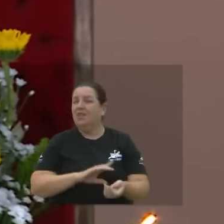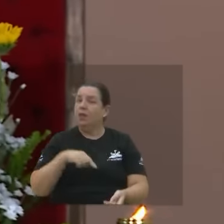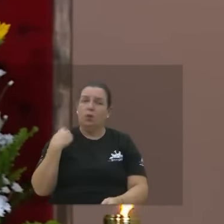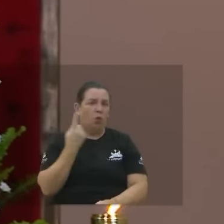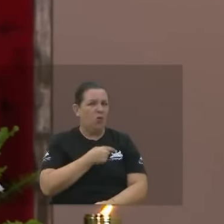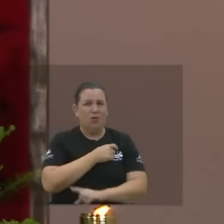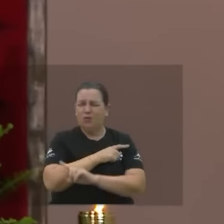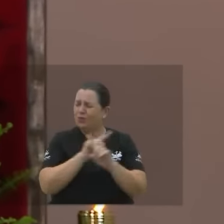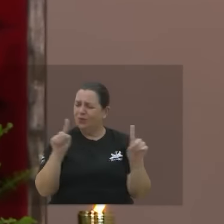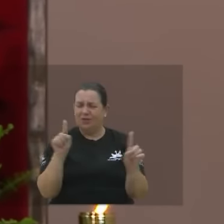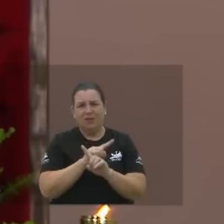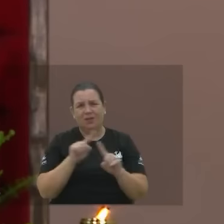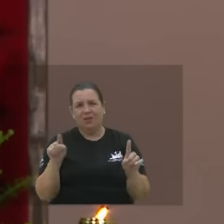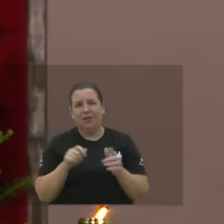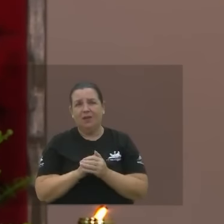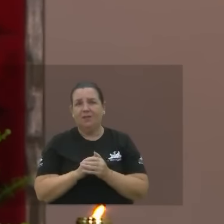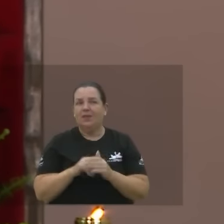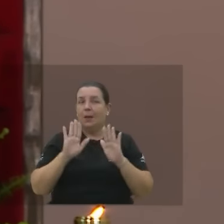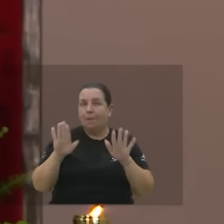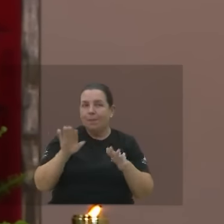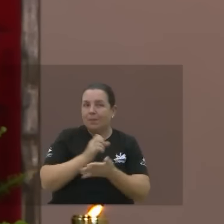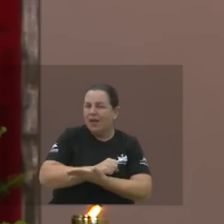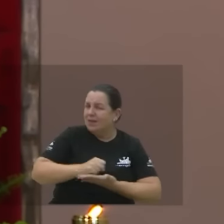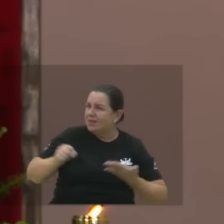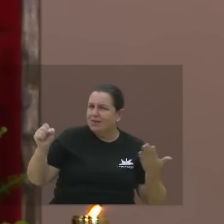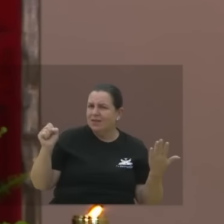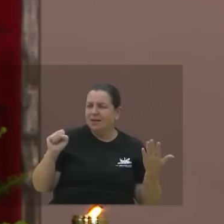nosso. Passa.